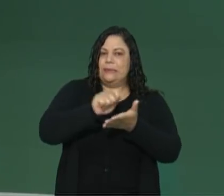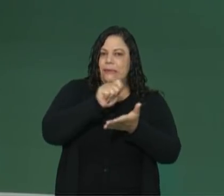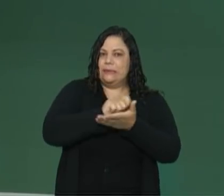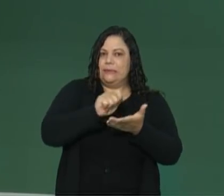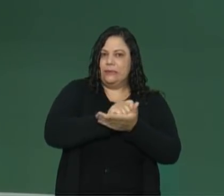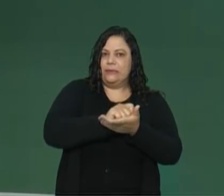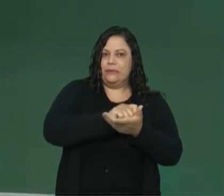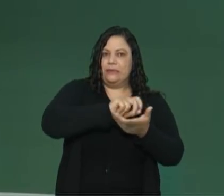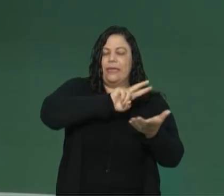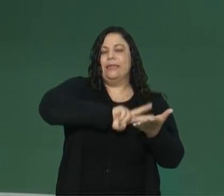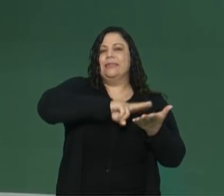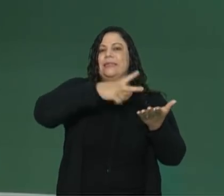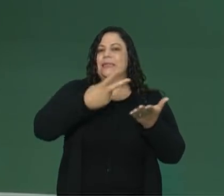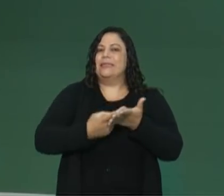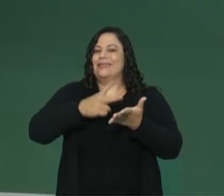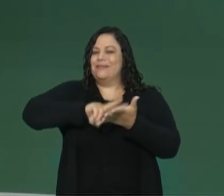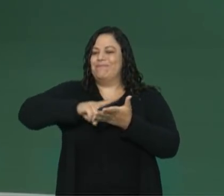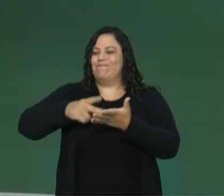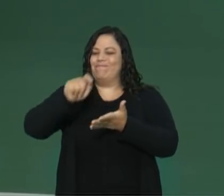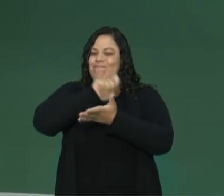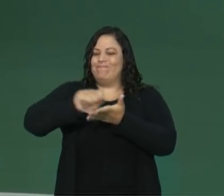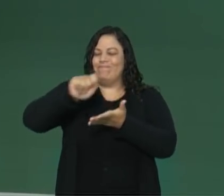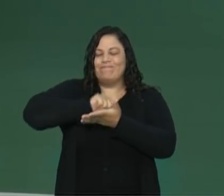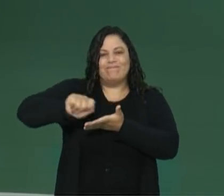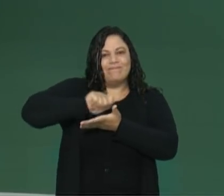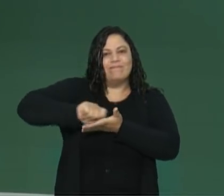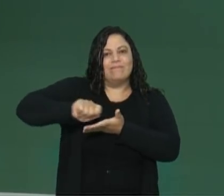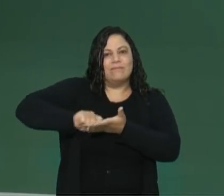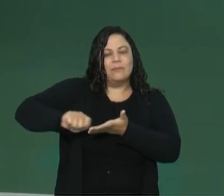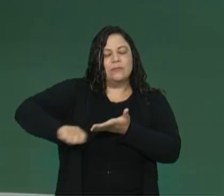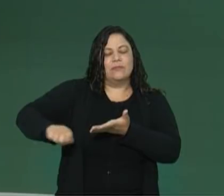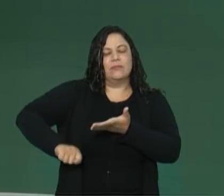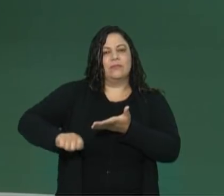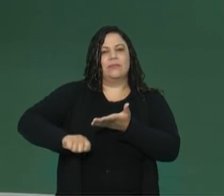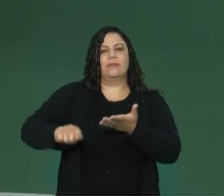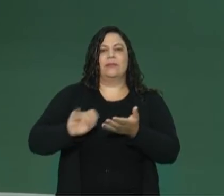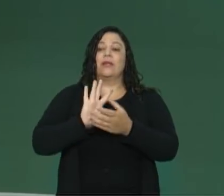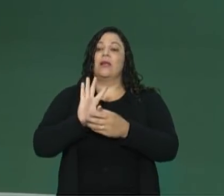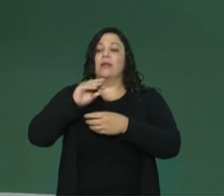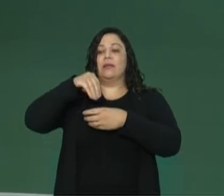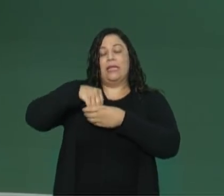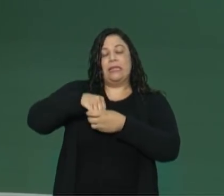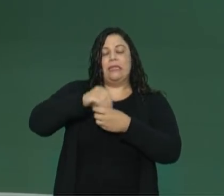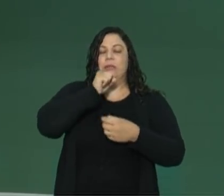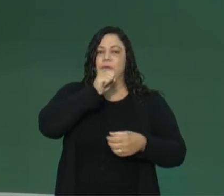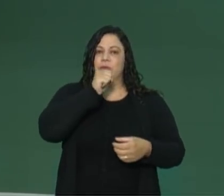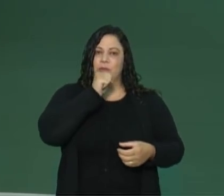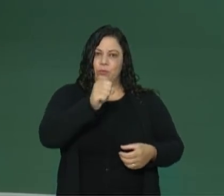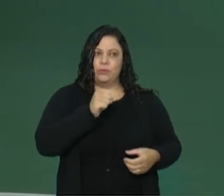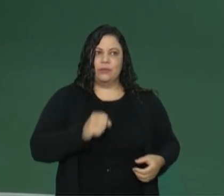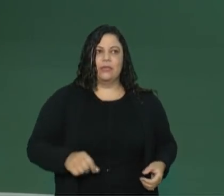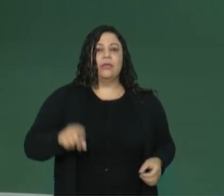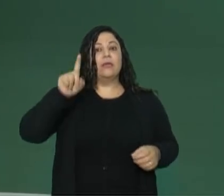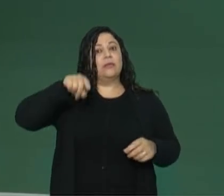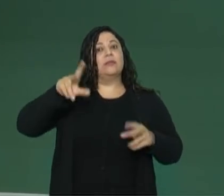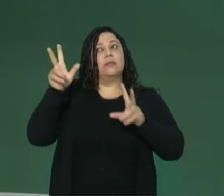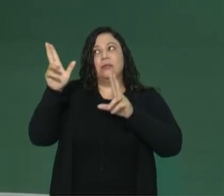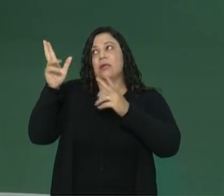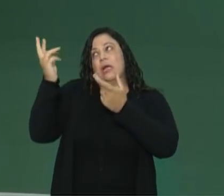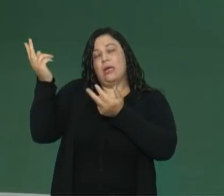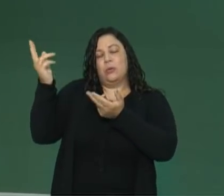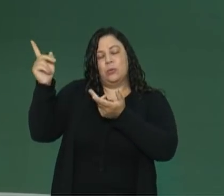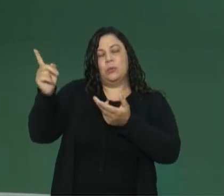que são importantes para montar, aí para colocar dentro da reportagem. Nesse caso é o que aconteceu, a gente tem